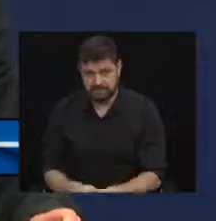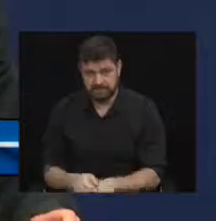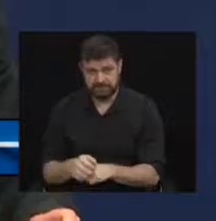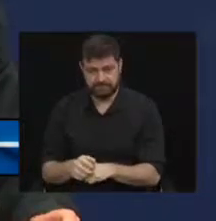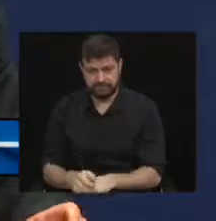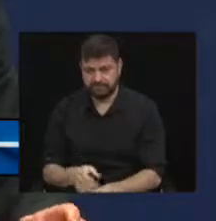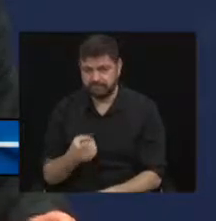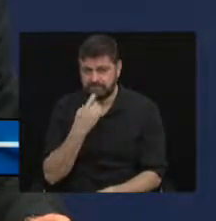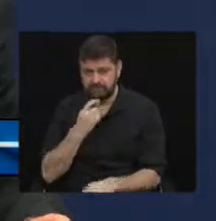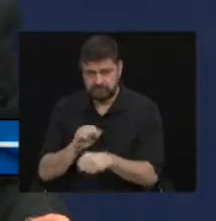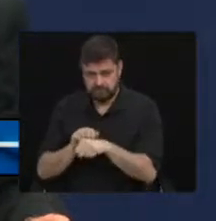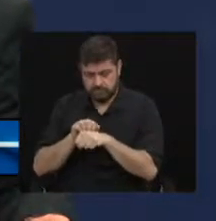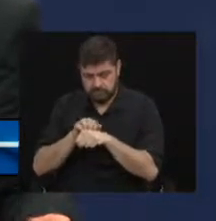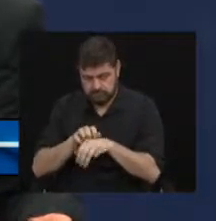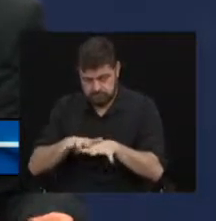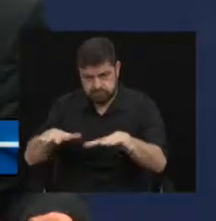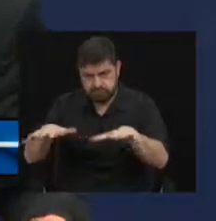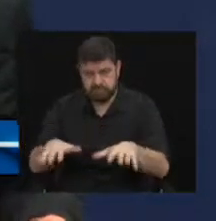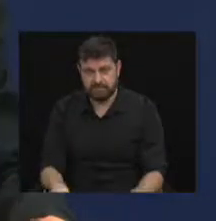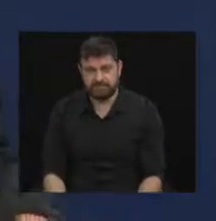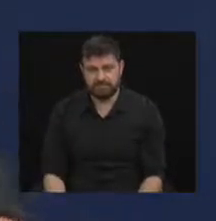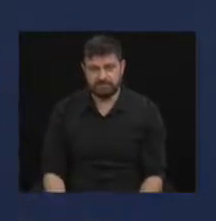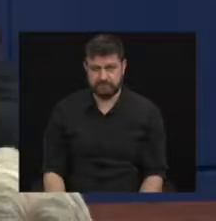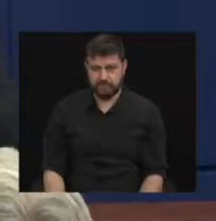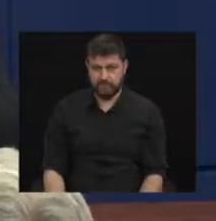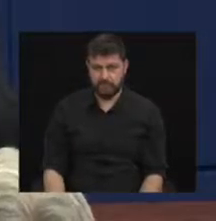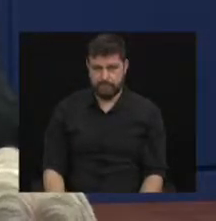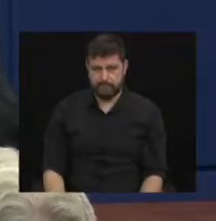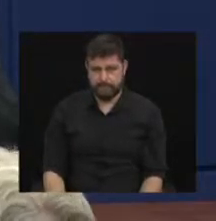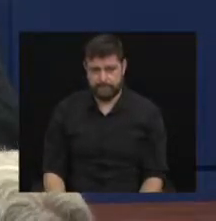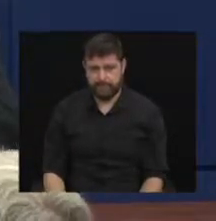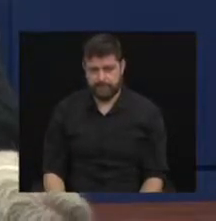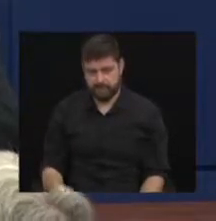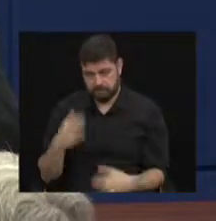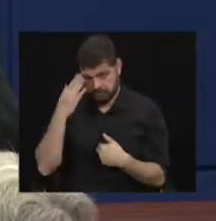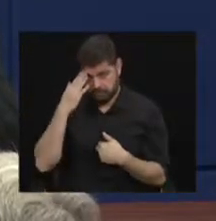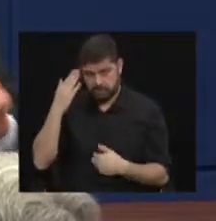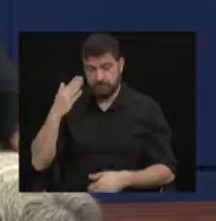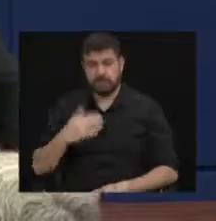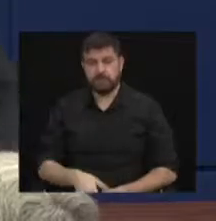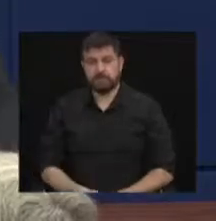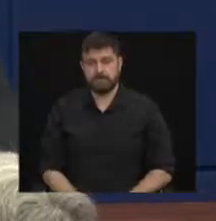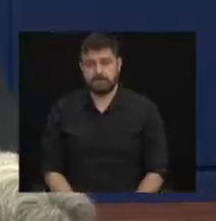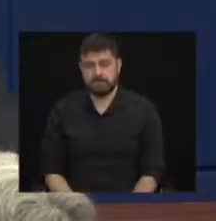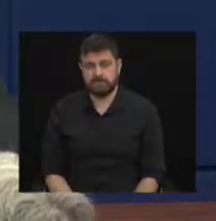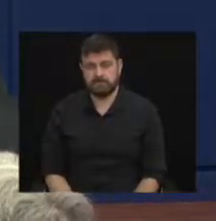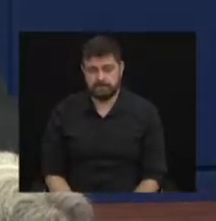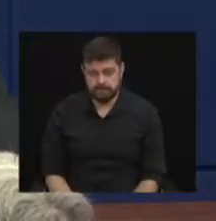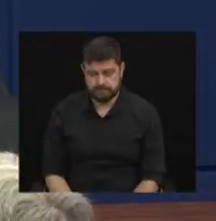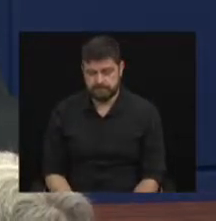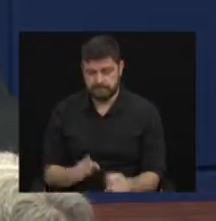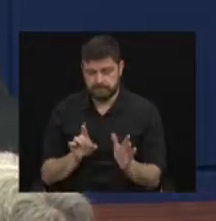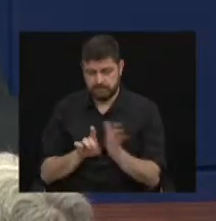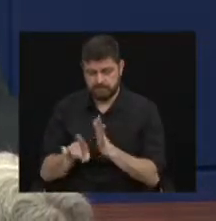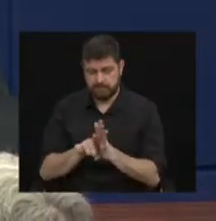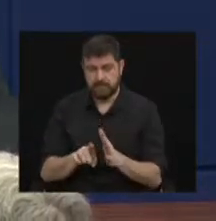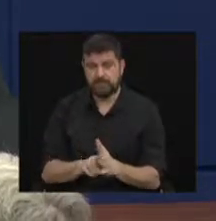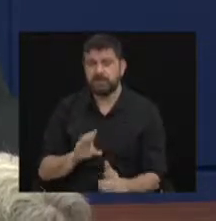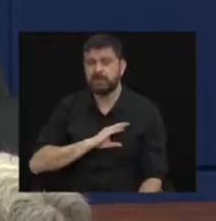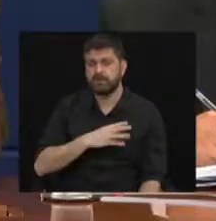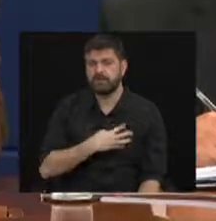precisa maior investimento nesse serviço de saúde, que volto a dizer, estratégico, por